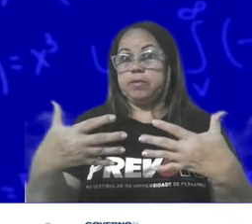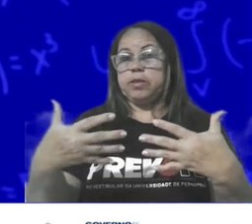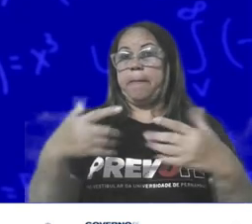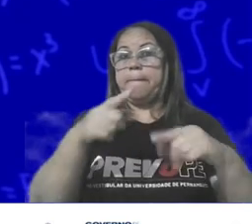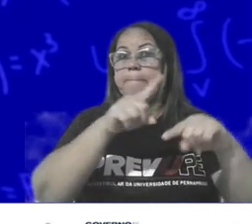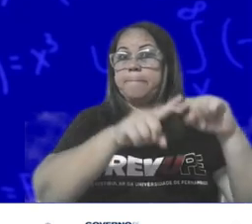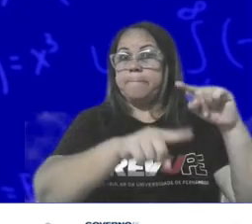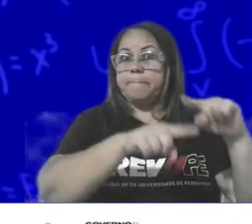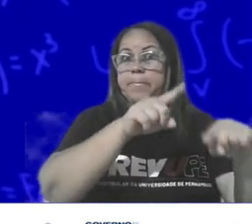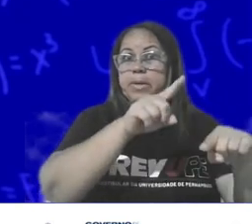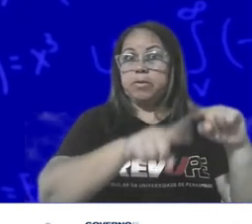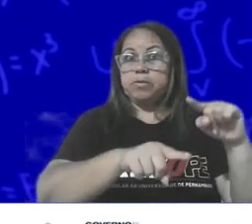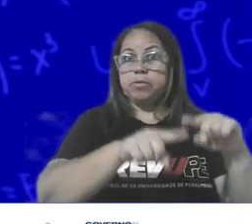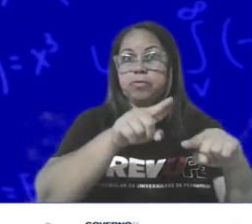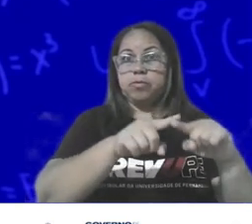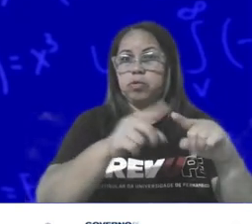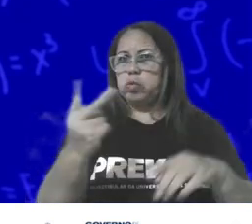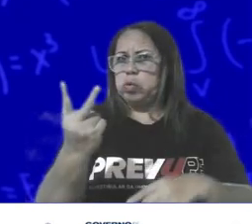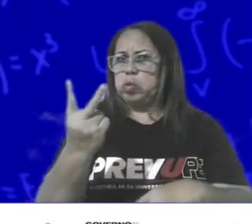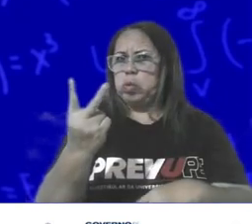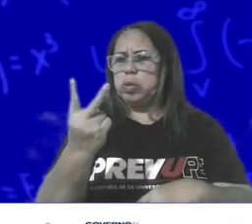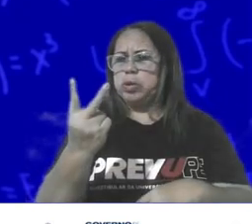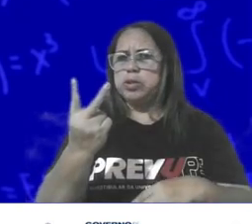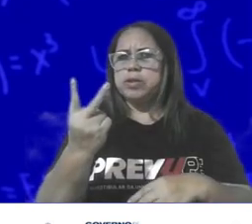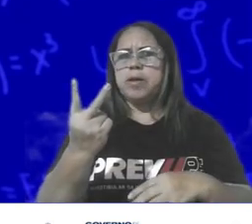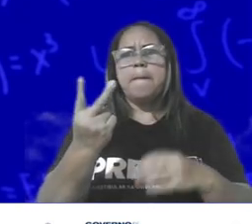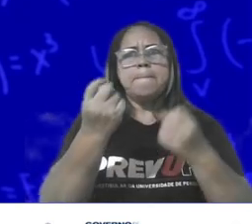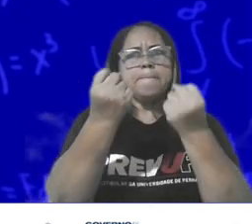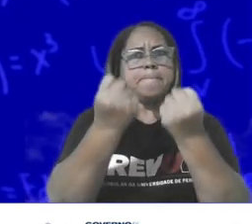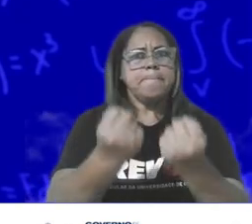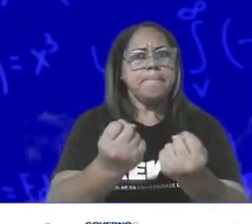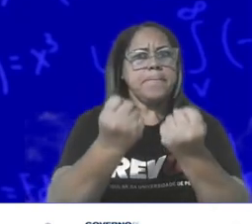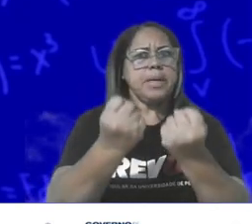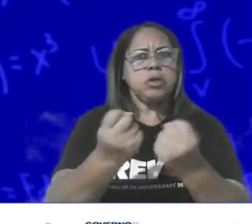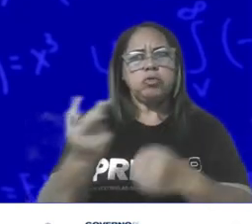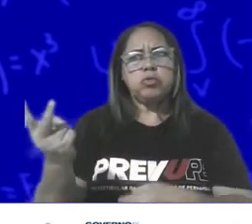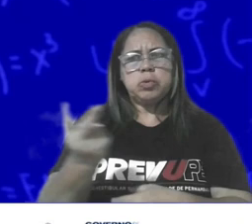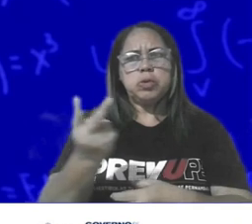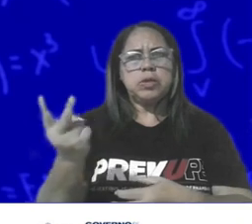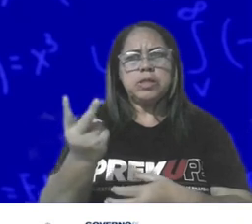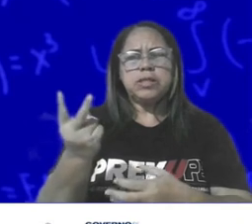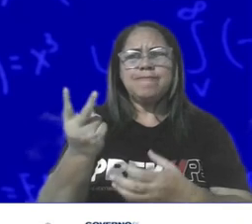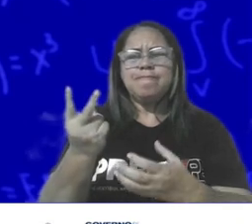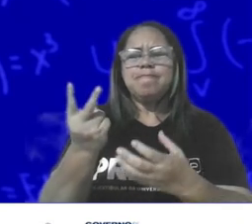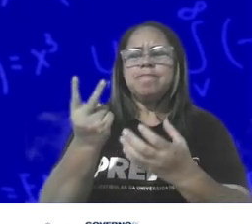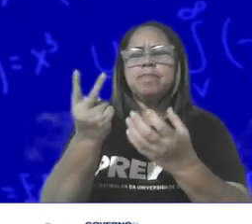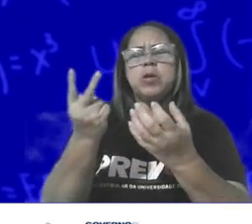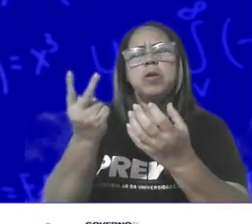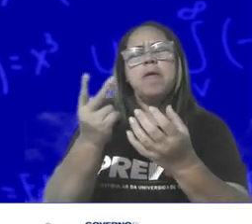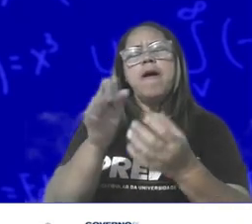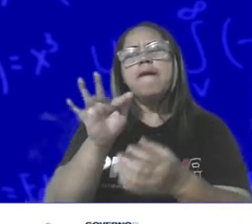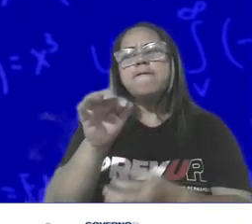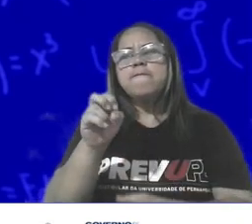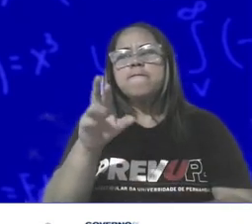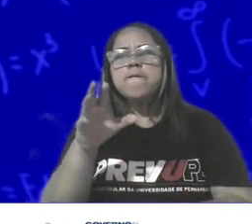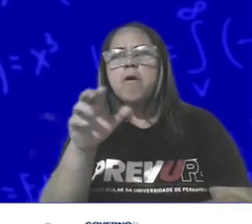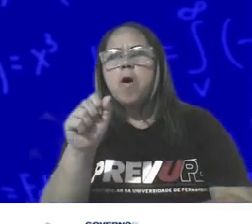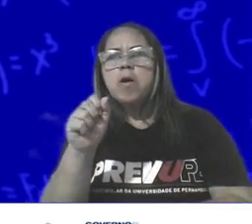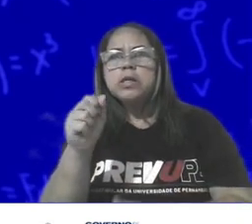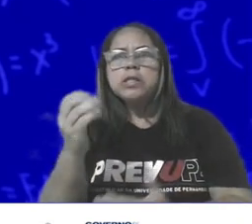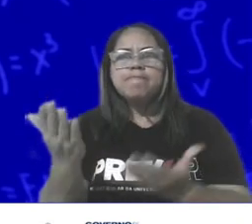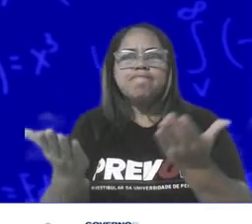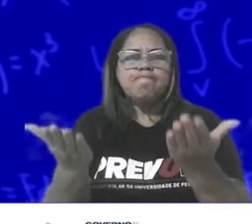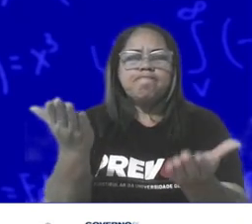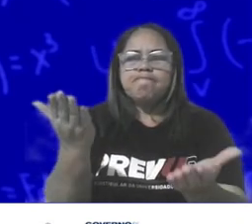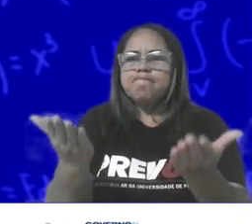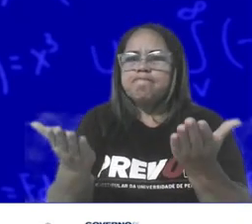dois corpos que possuem massa, ambos são submetidos a uma força de atração mútua proporcional às suas